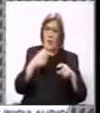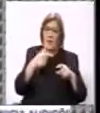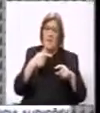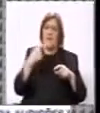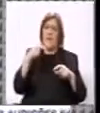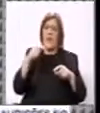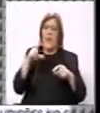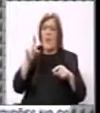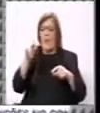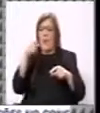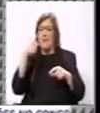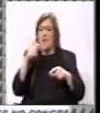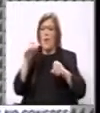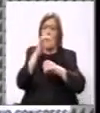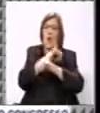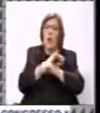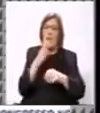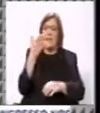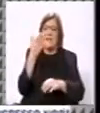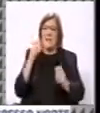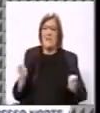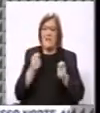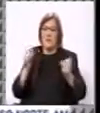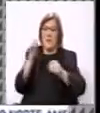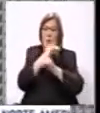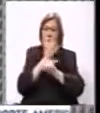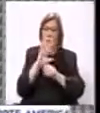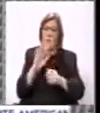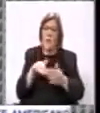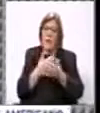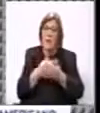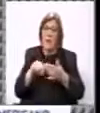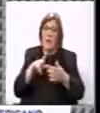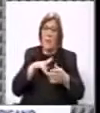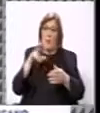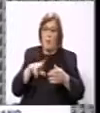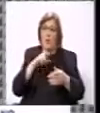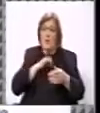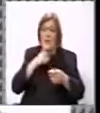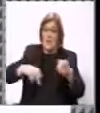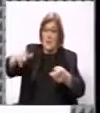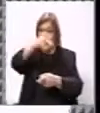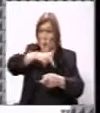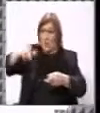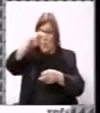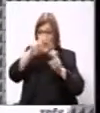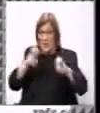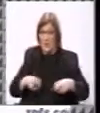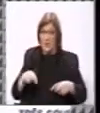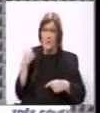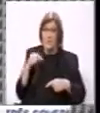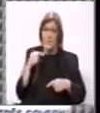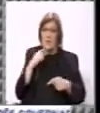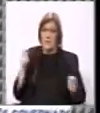projecto europeu com mais efectiva e se a luta da europa que vai beneficiar também os artistas nacionais que querem circular a nível internacional vamos ter um